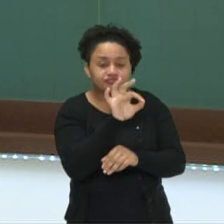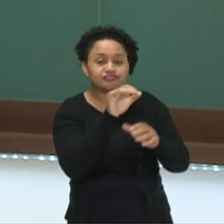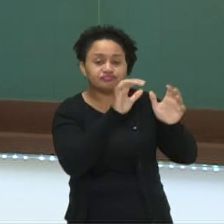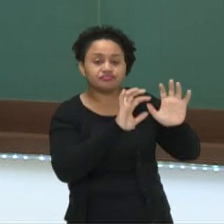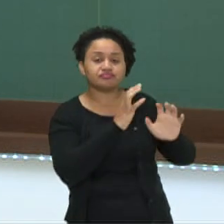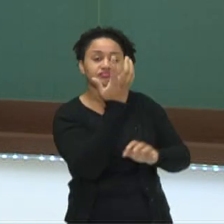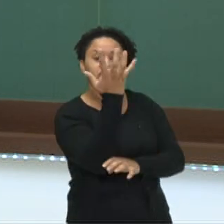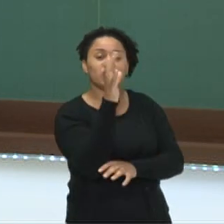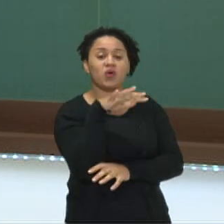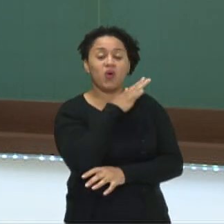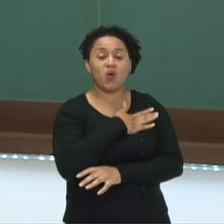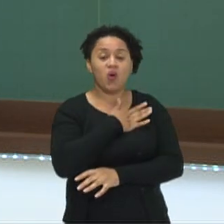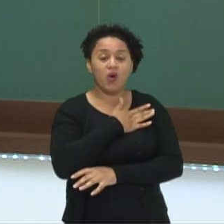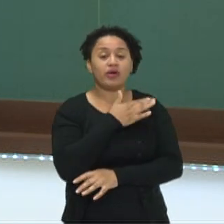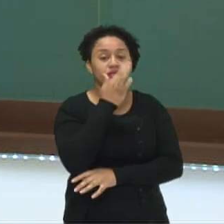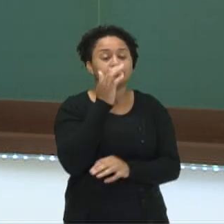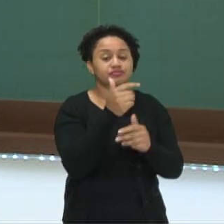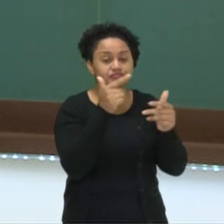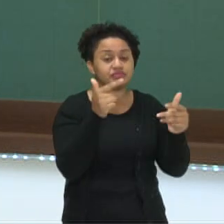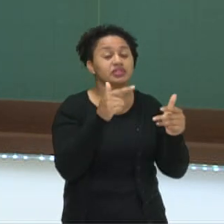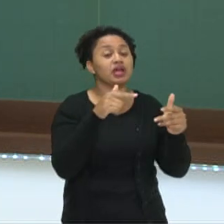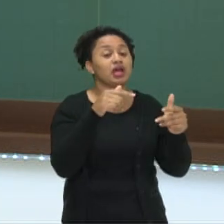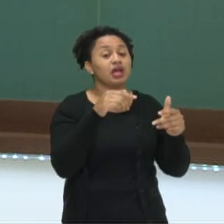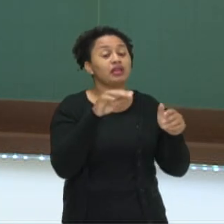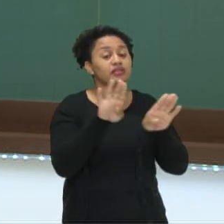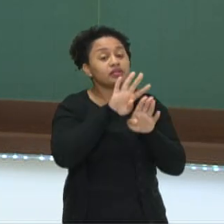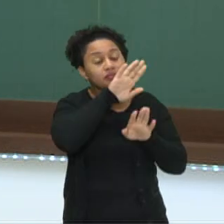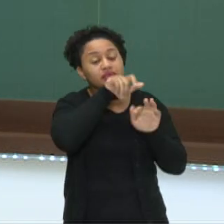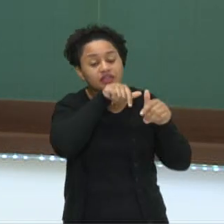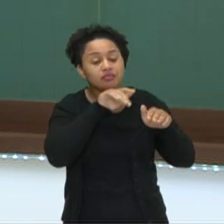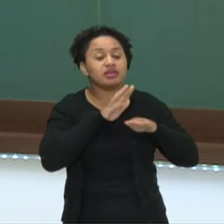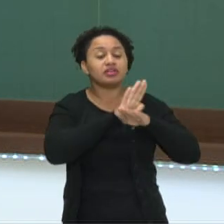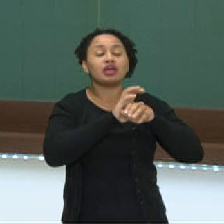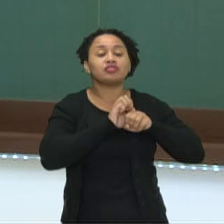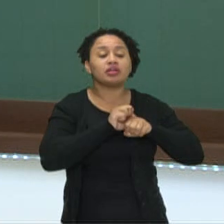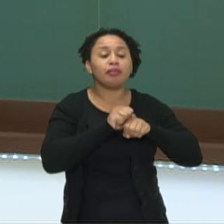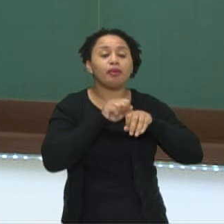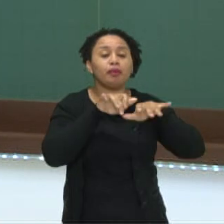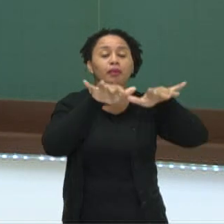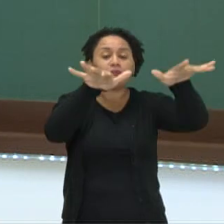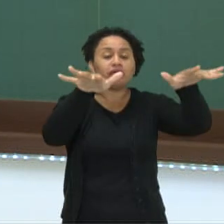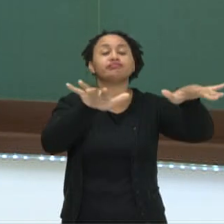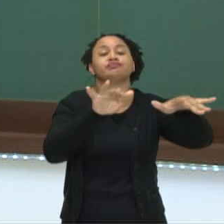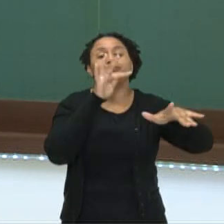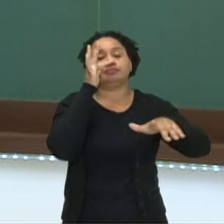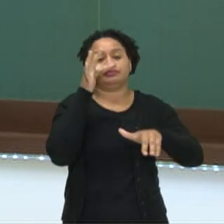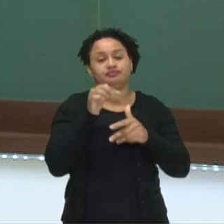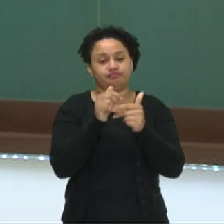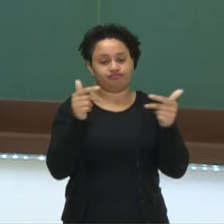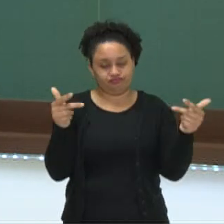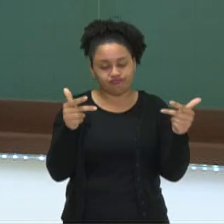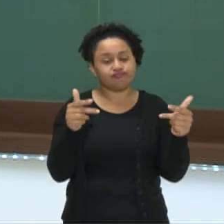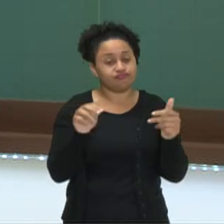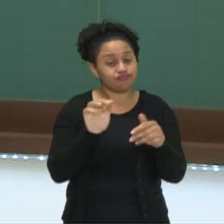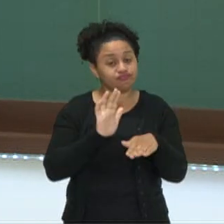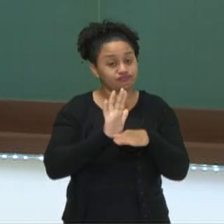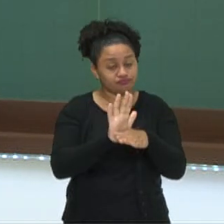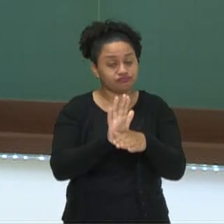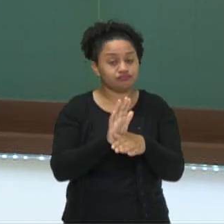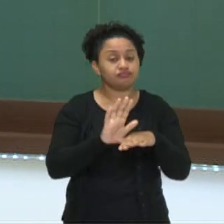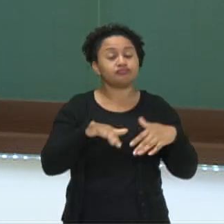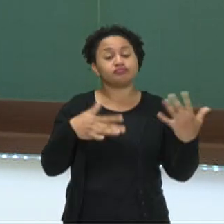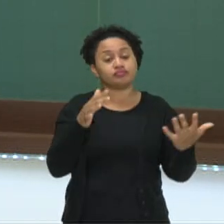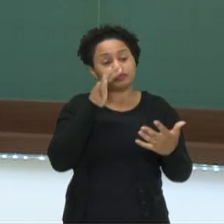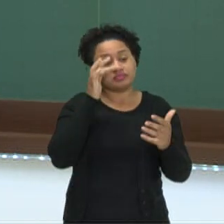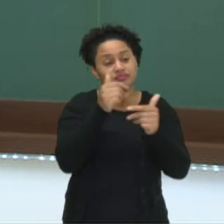são animais que ajudam na propagação desses seres vivos, que são as plantas. Então, as plantas